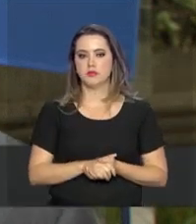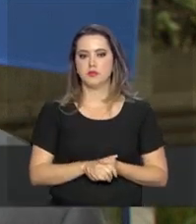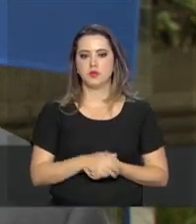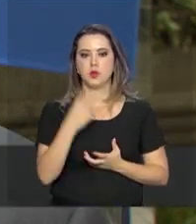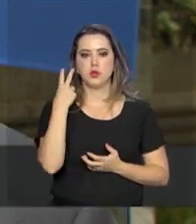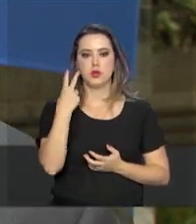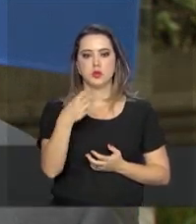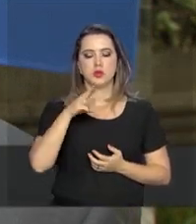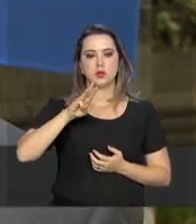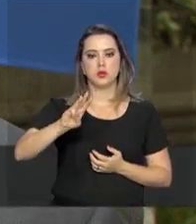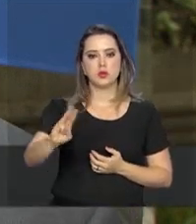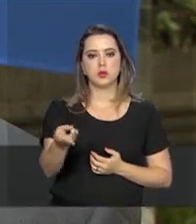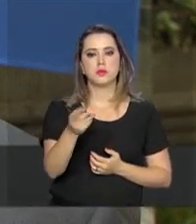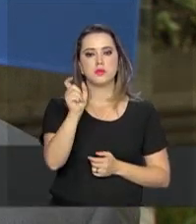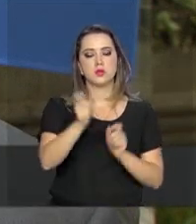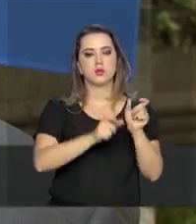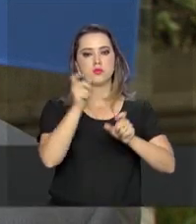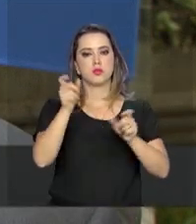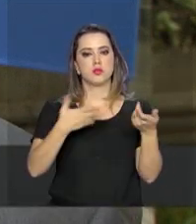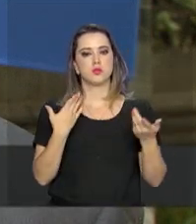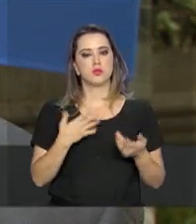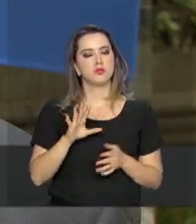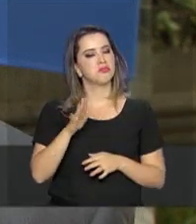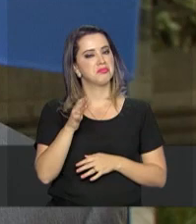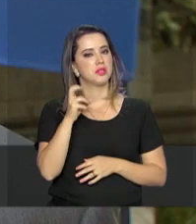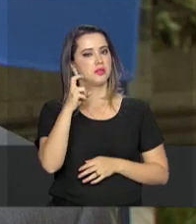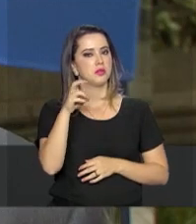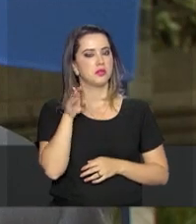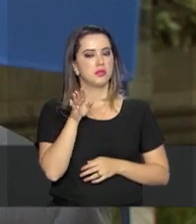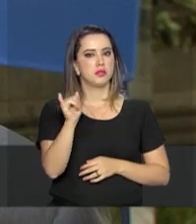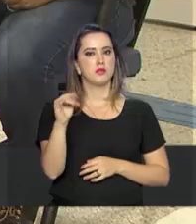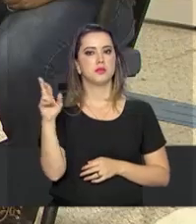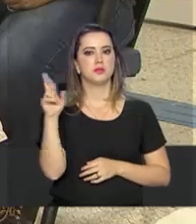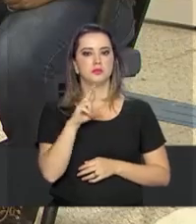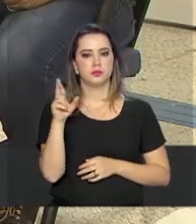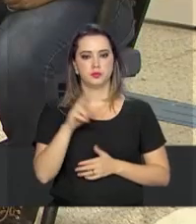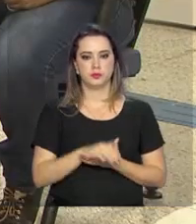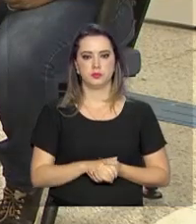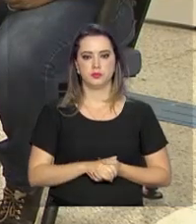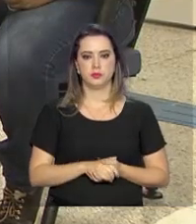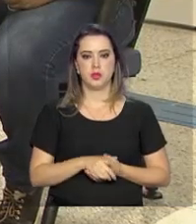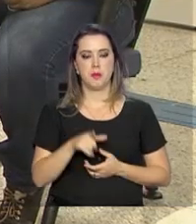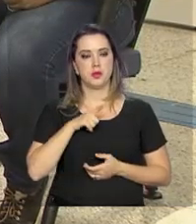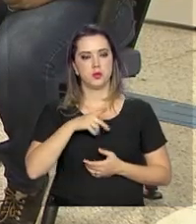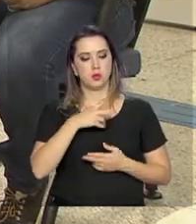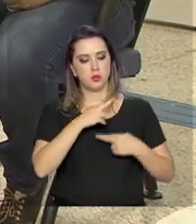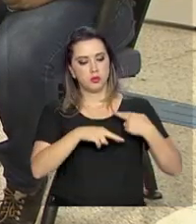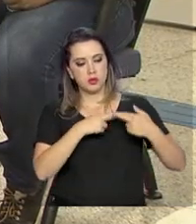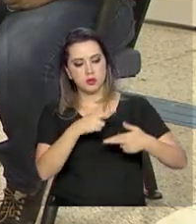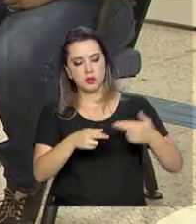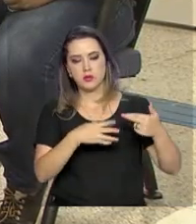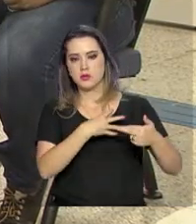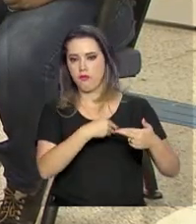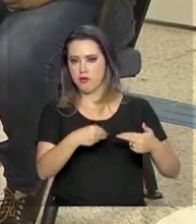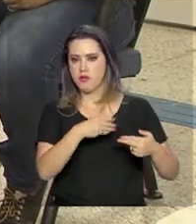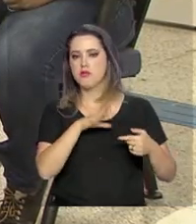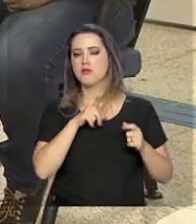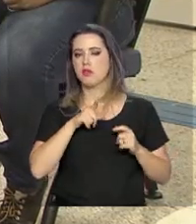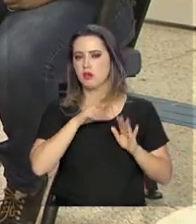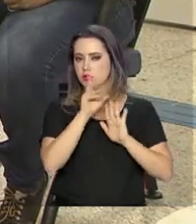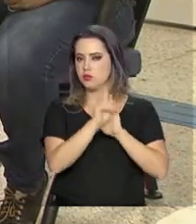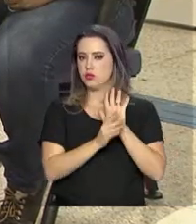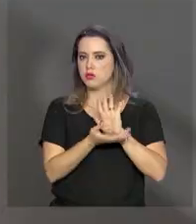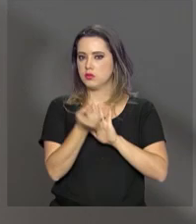e cem mil no total de aproximadamente cinco milhões e duzentos mil reais herdeiros de cotistas que já morreram também têm